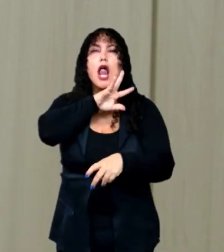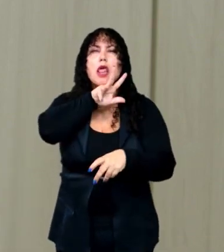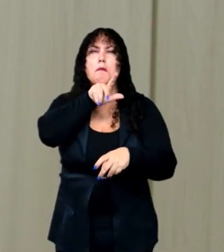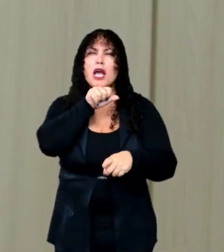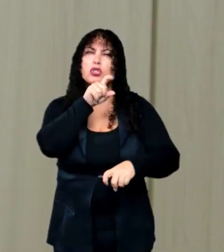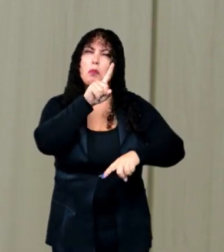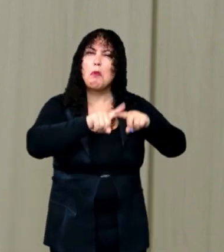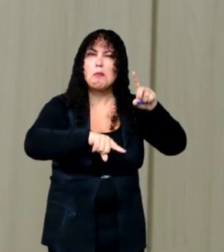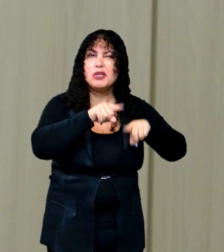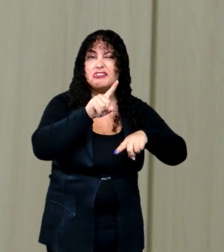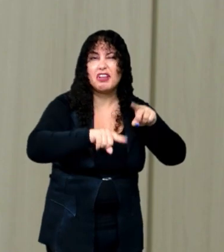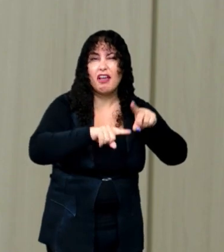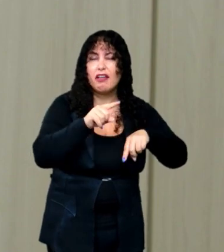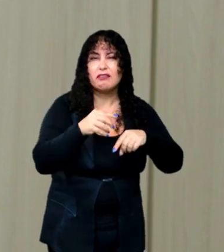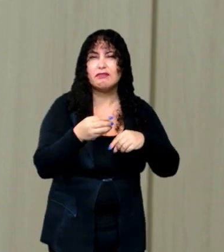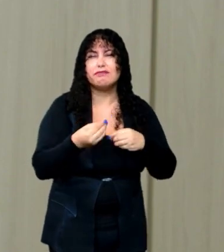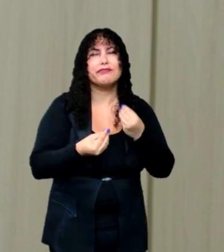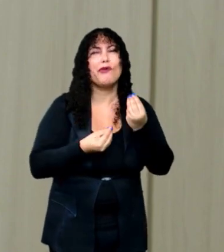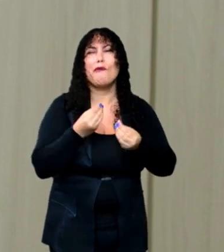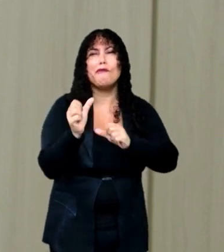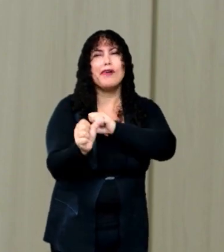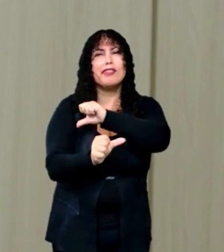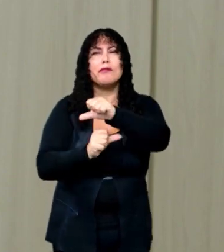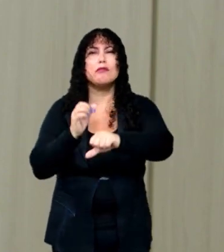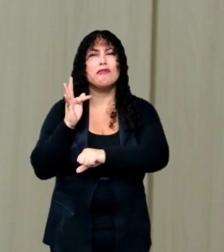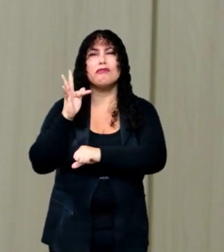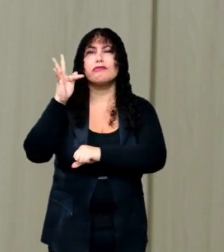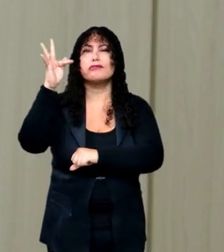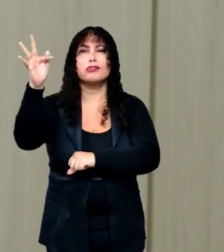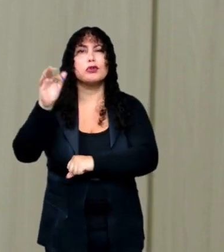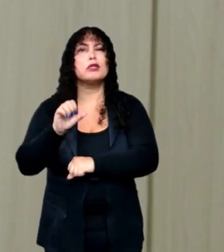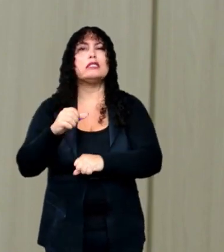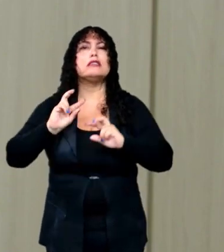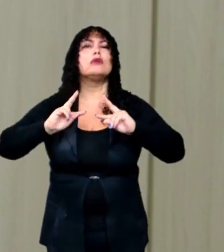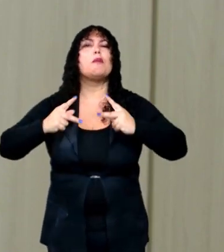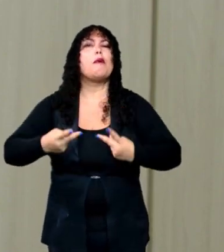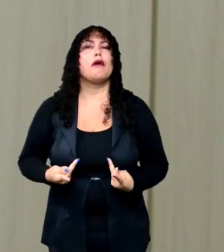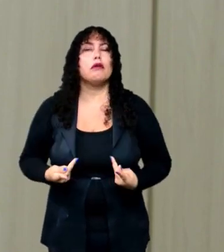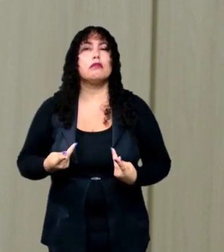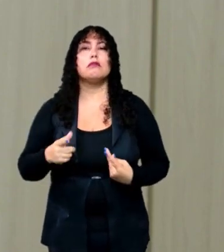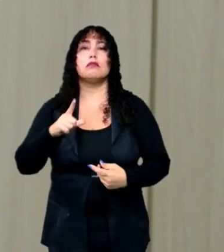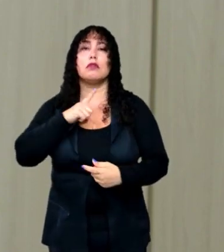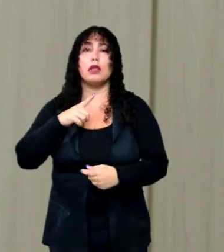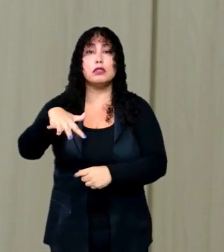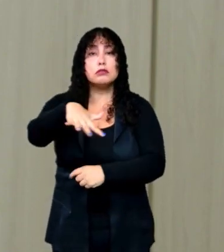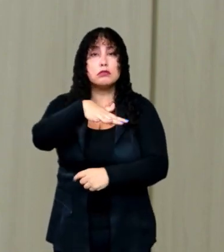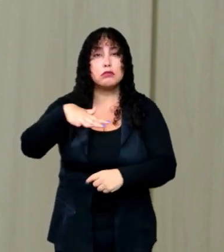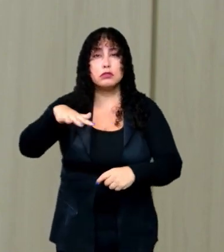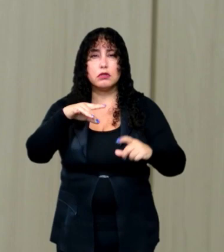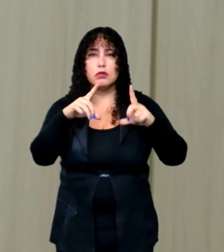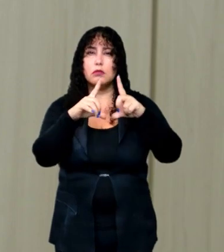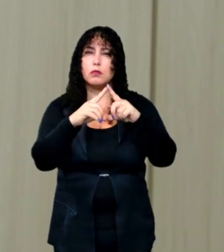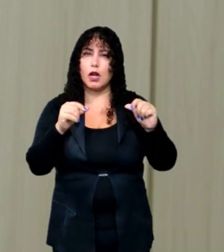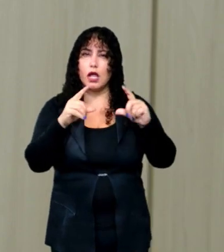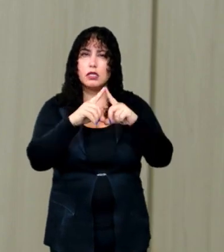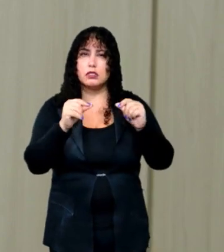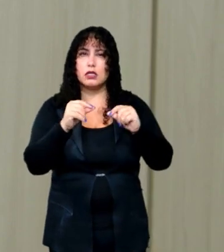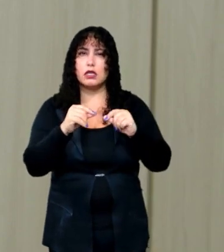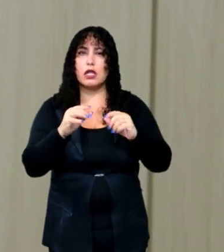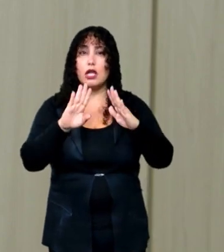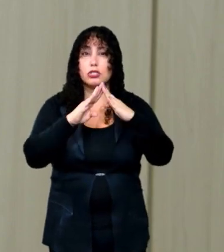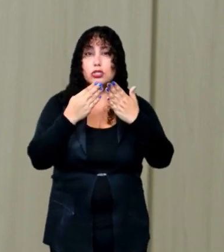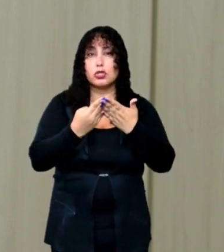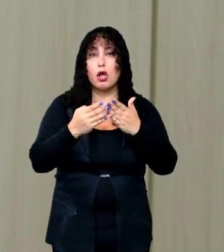objeto, que ser humano que ele vai virar depois? Então, eu tenho situações aqui em Brasília em que as